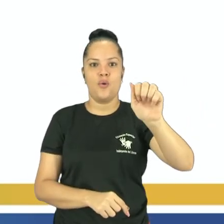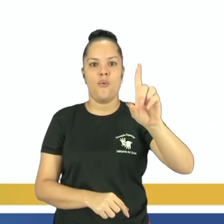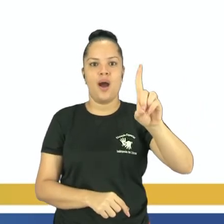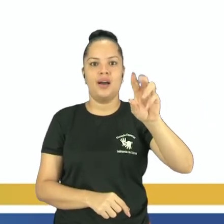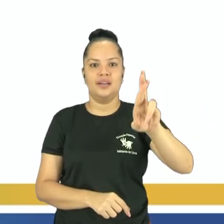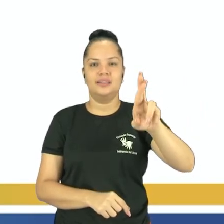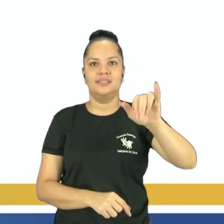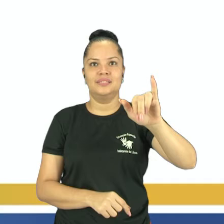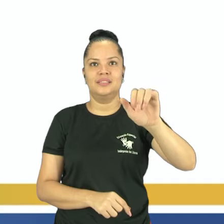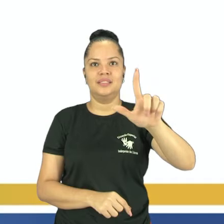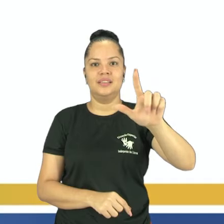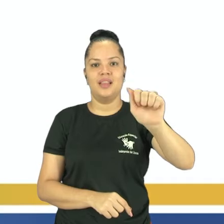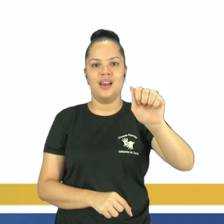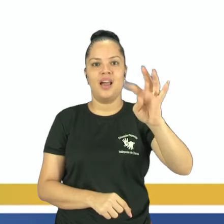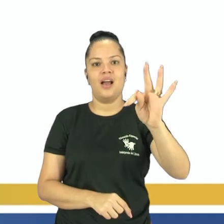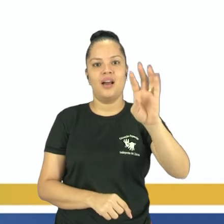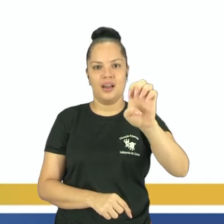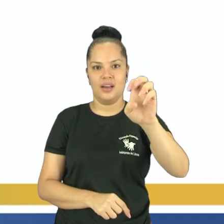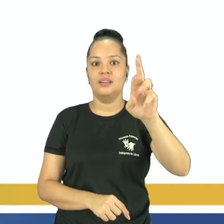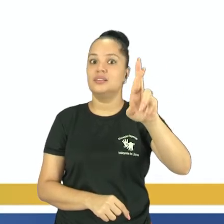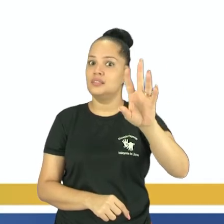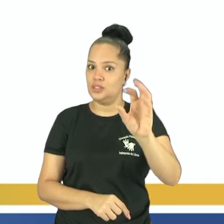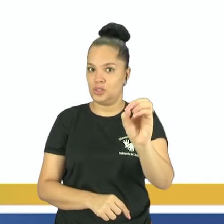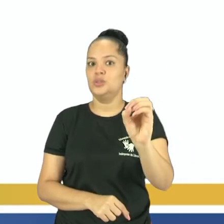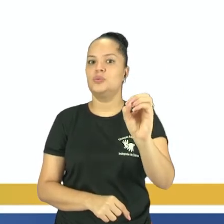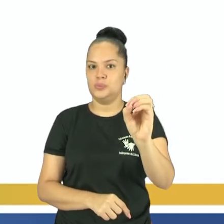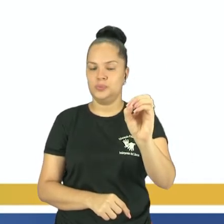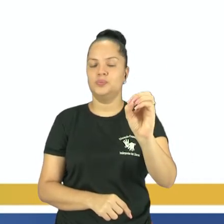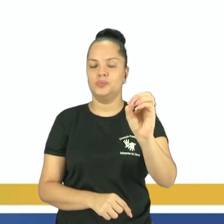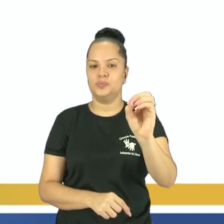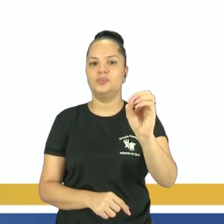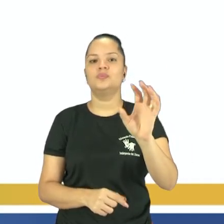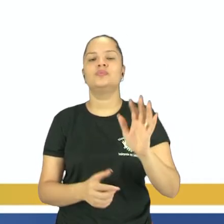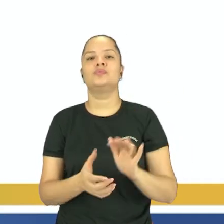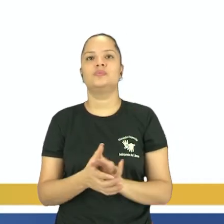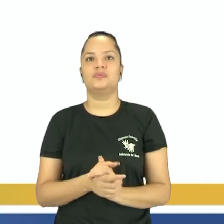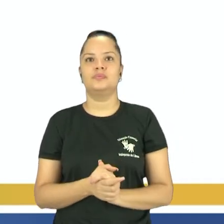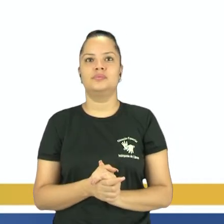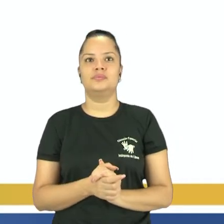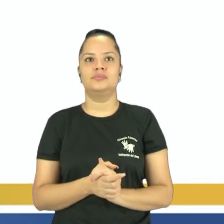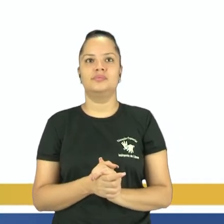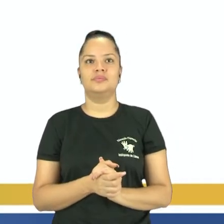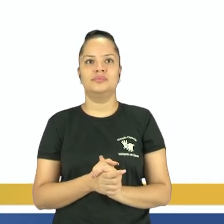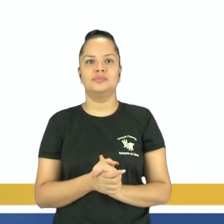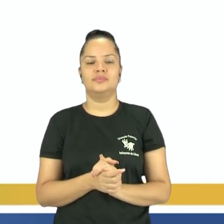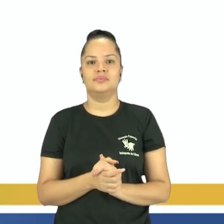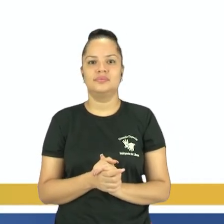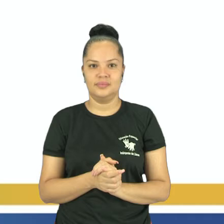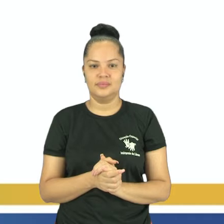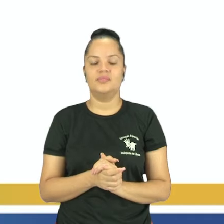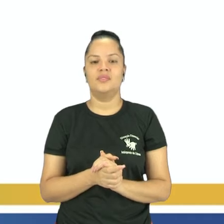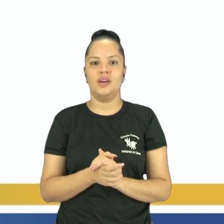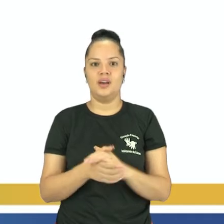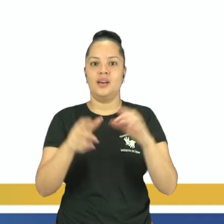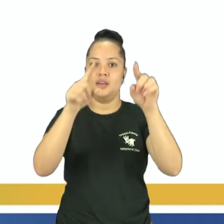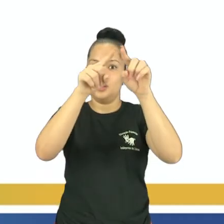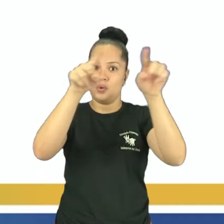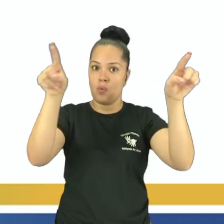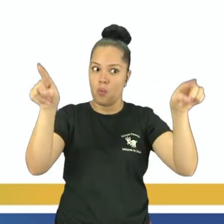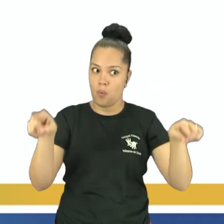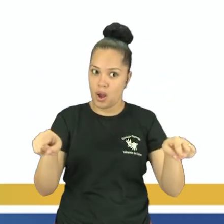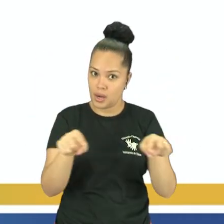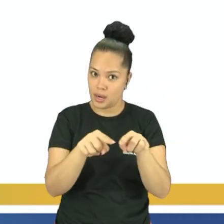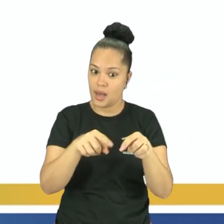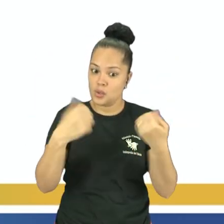né? Um polígono de 4 lados nem sempre é um quadrado, mas ele é sempre um quadrilátero, né? Só vai ser um quadrado quando todos os